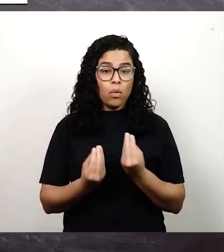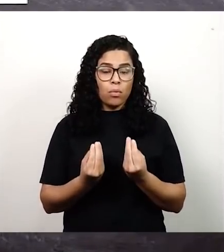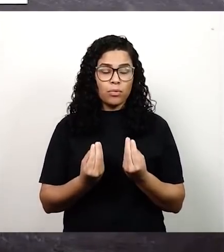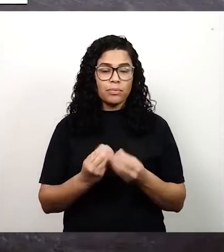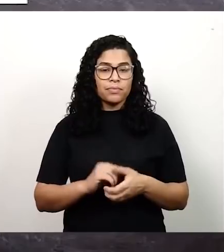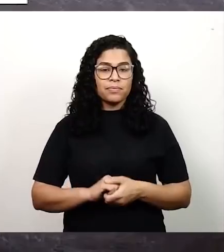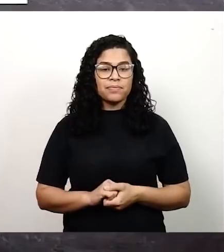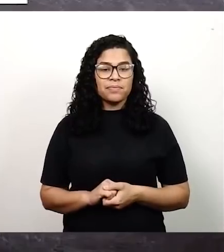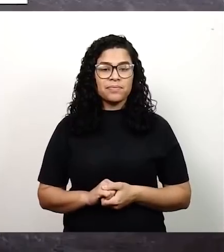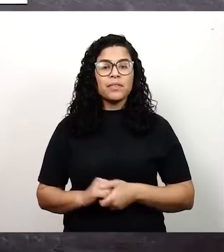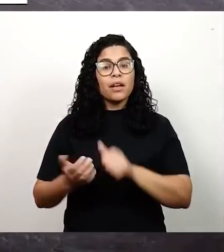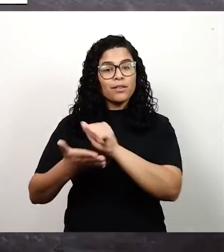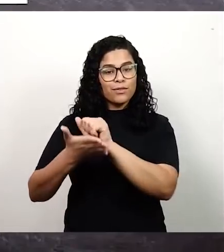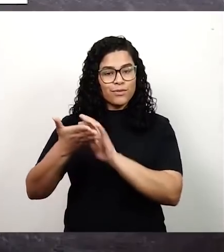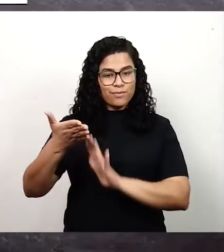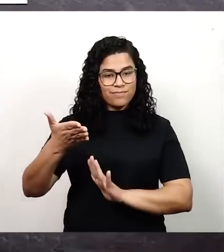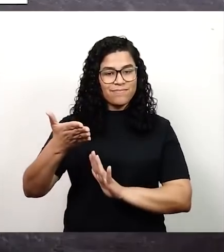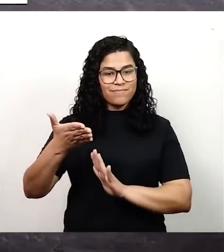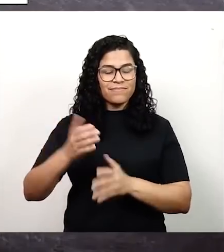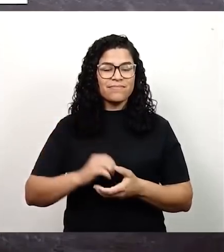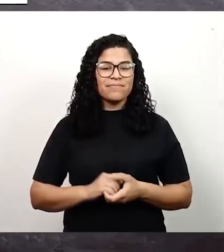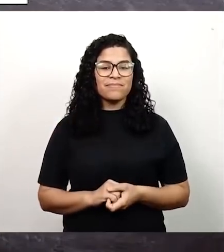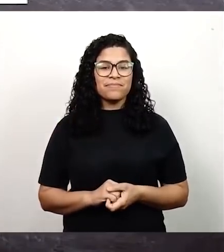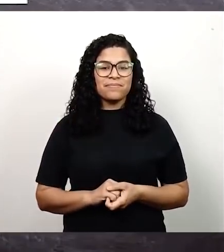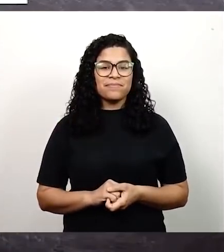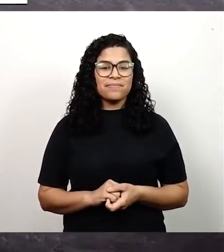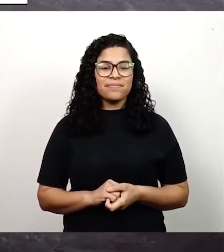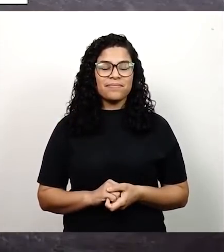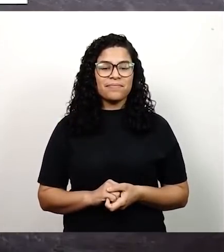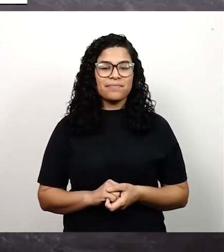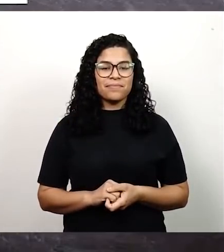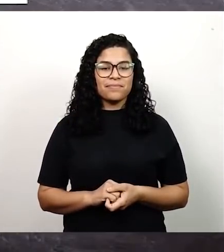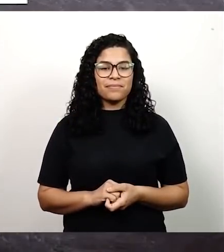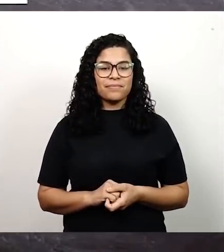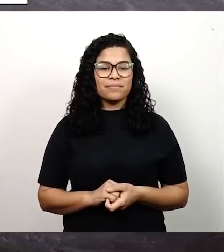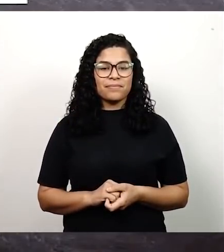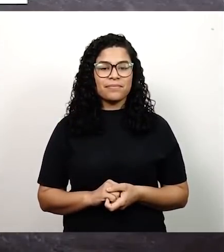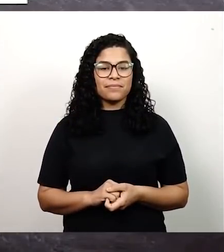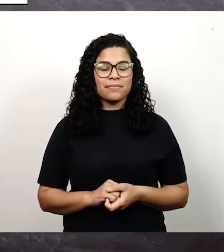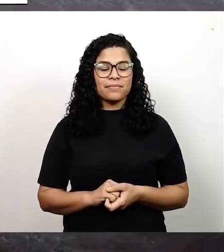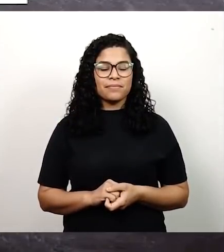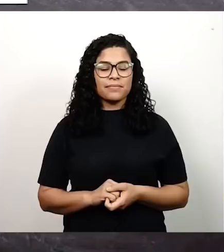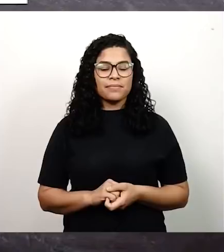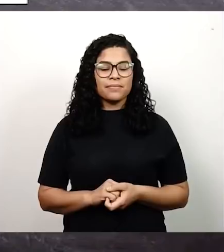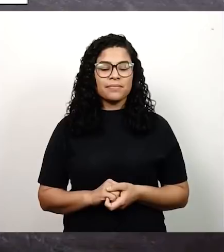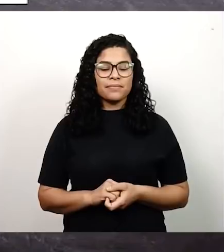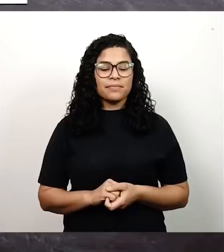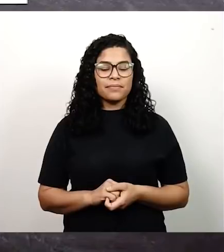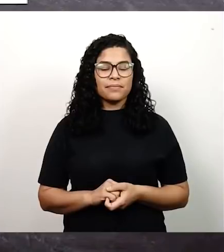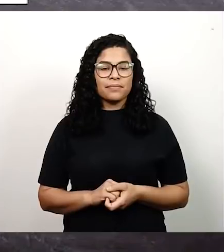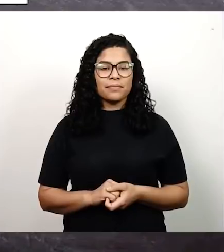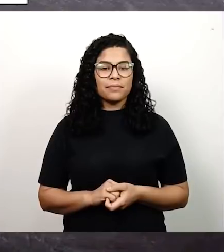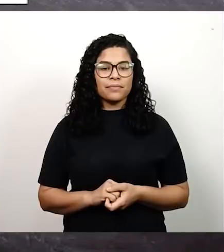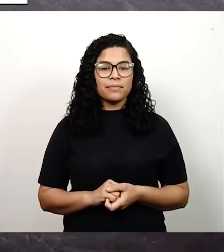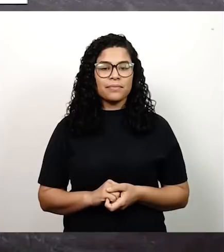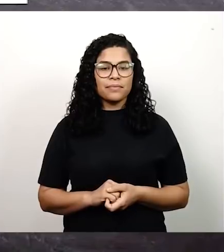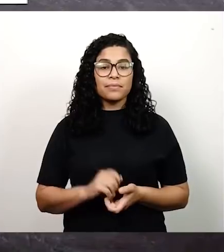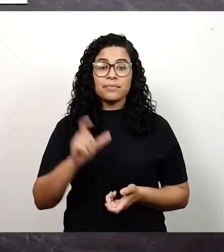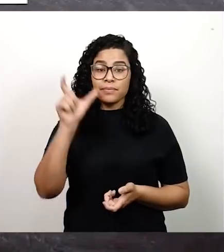com um exercício. Vamos ver o quanto você sabe? Como você tem que